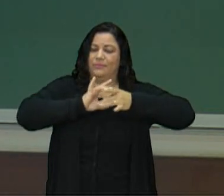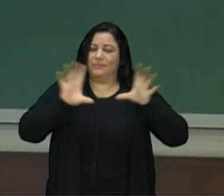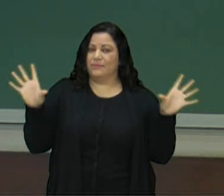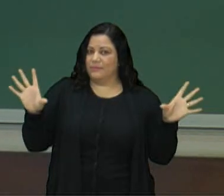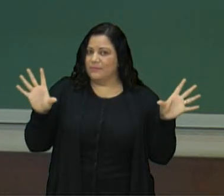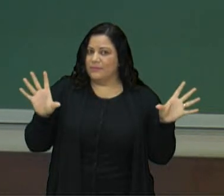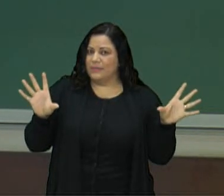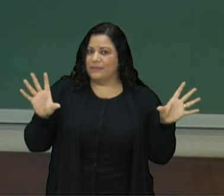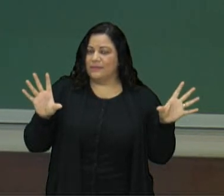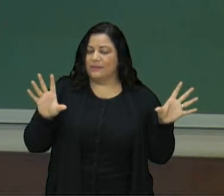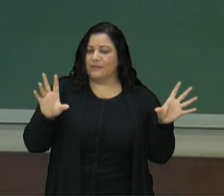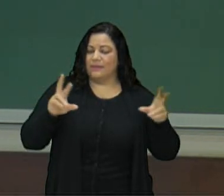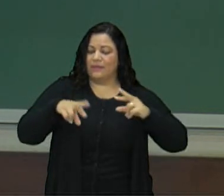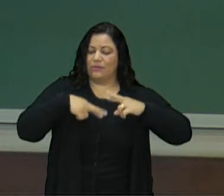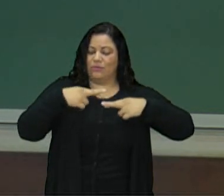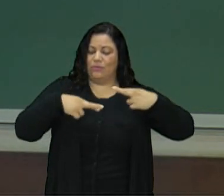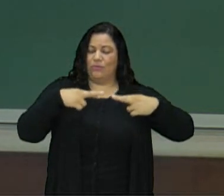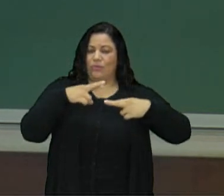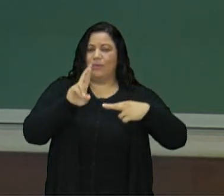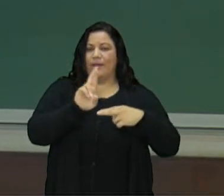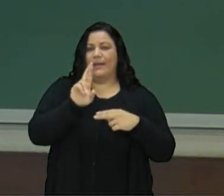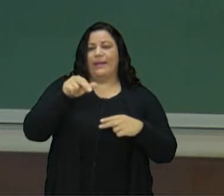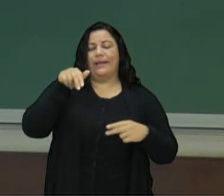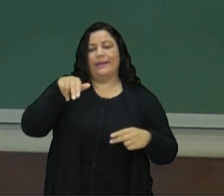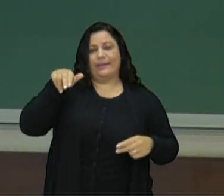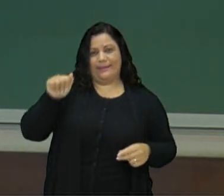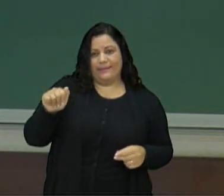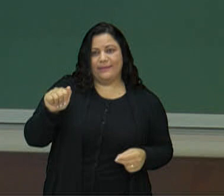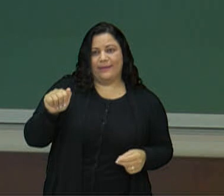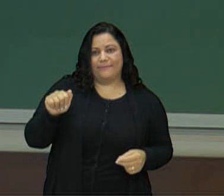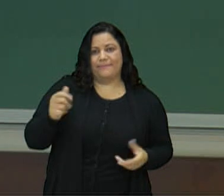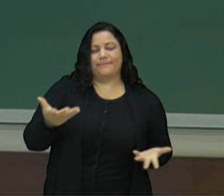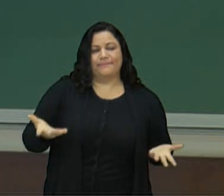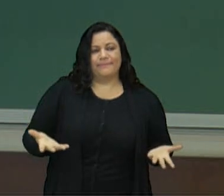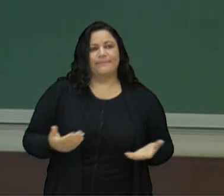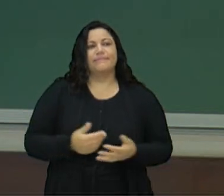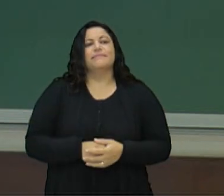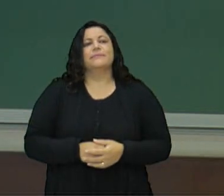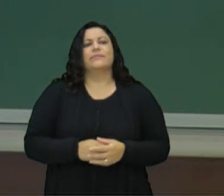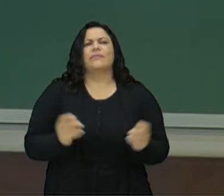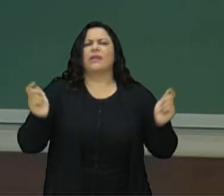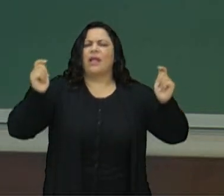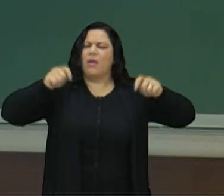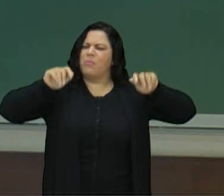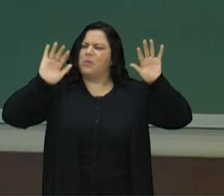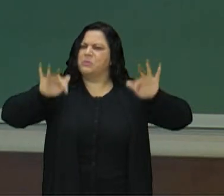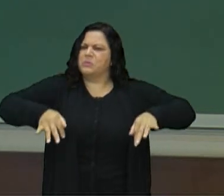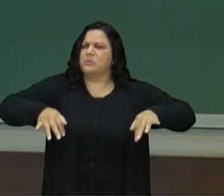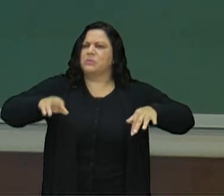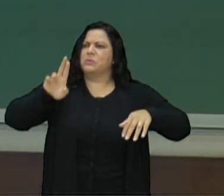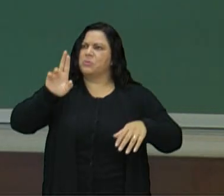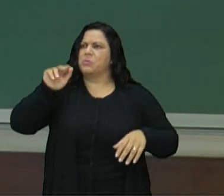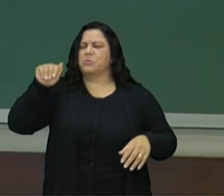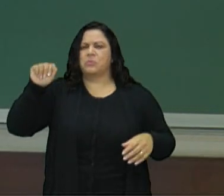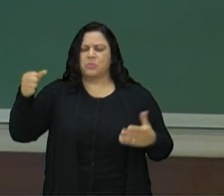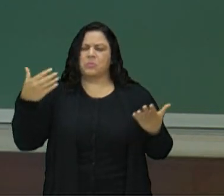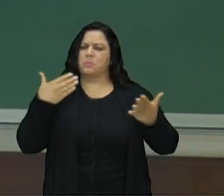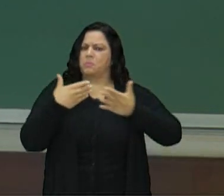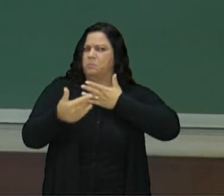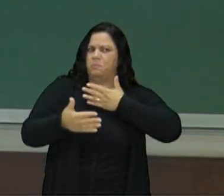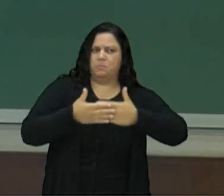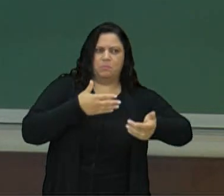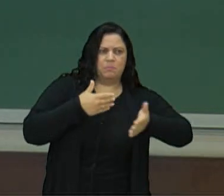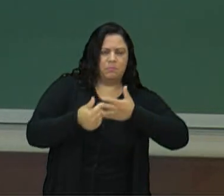no AUG e ela pode terminar em UAA. Pode terminar em UAG, pode terminar em